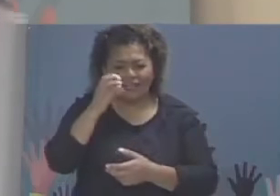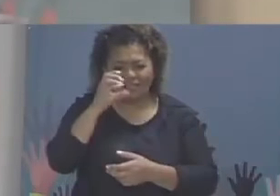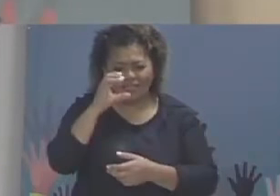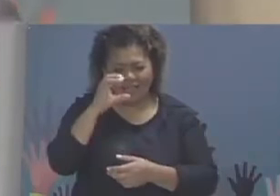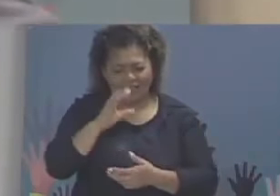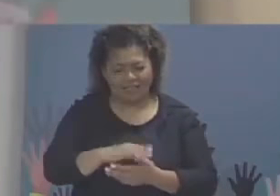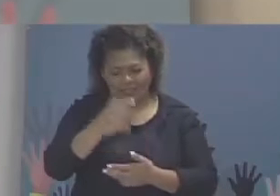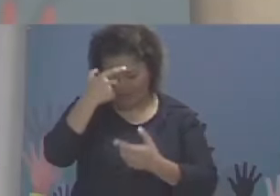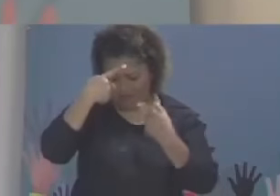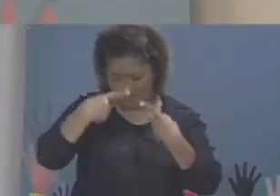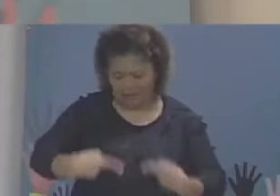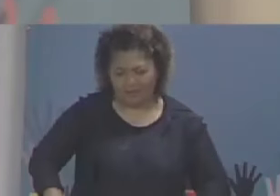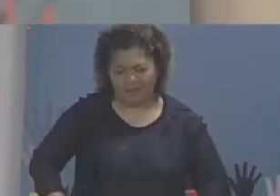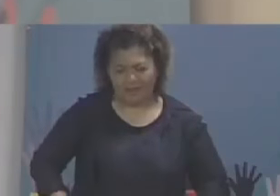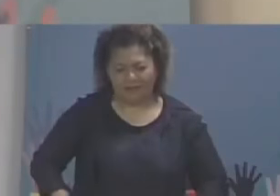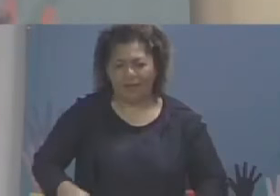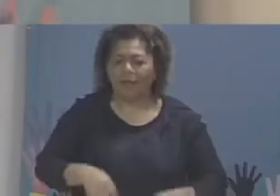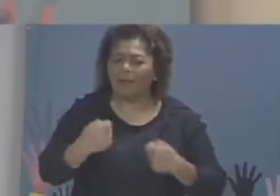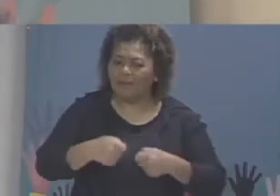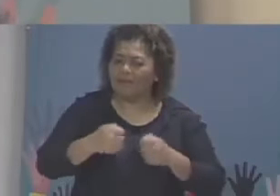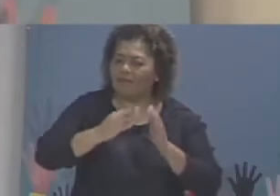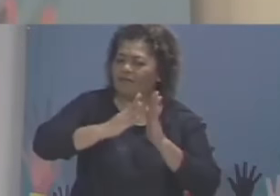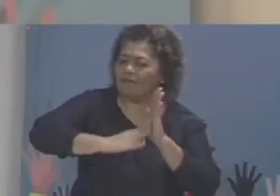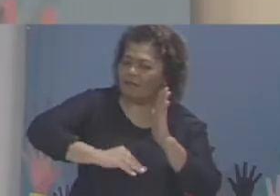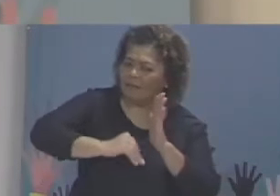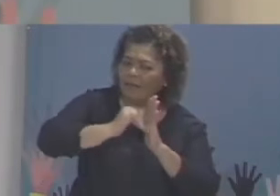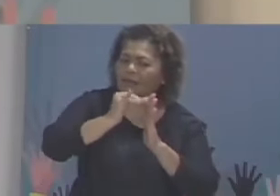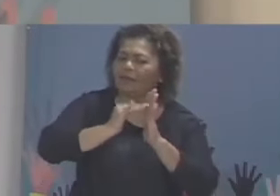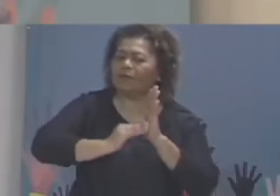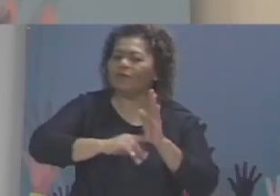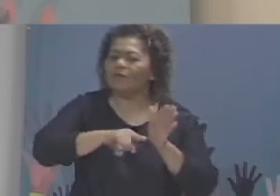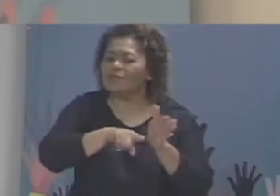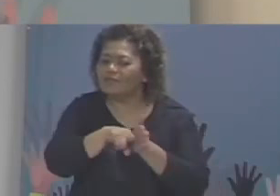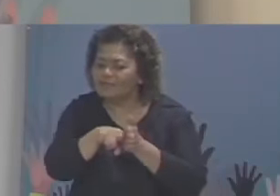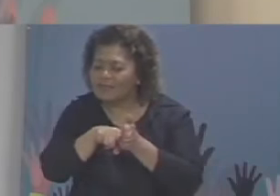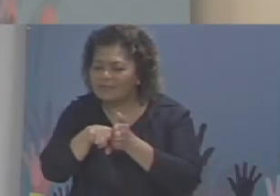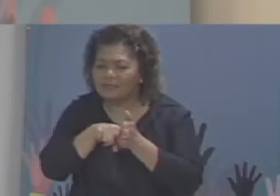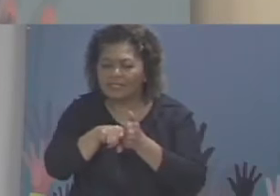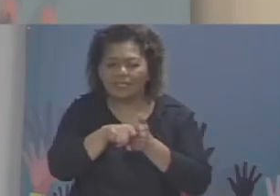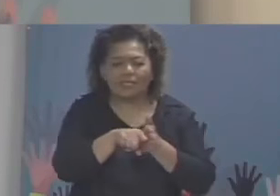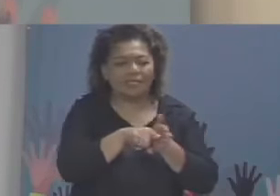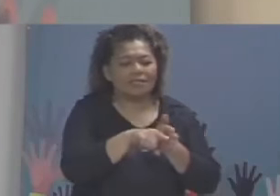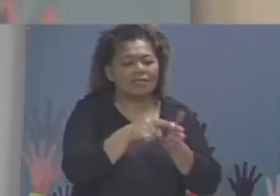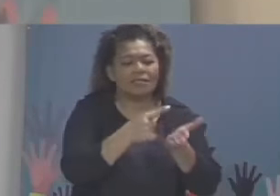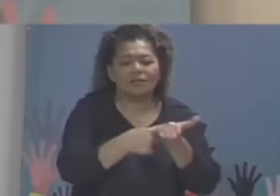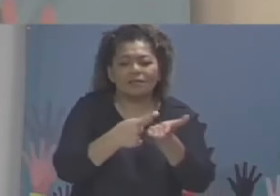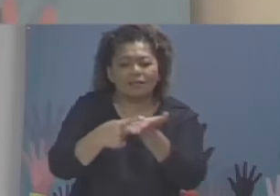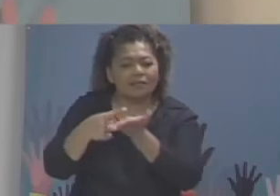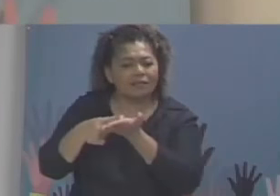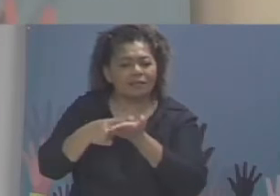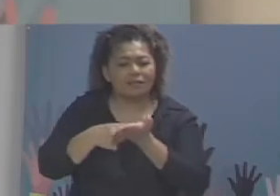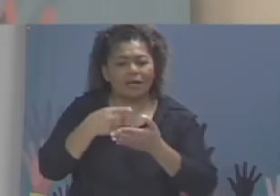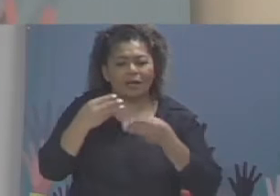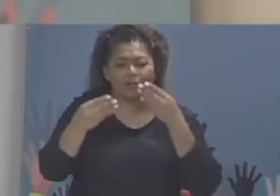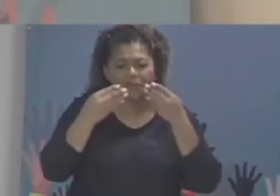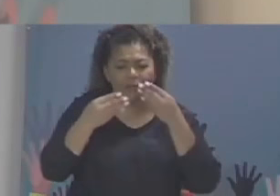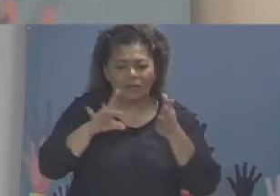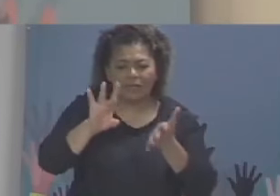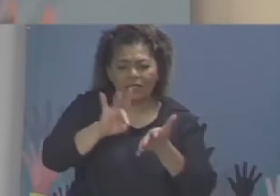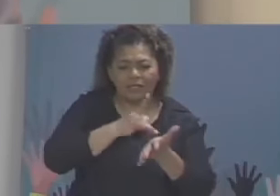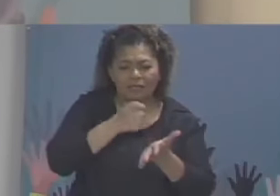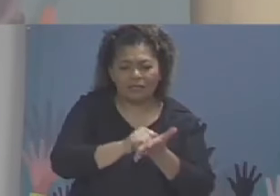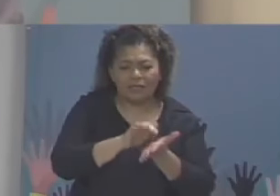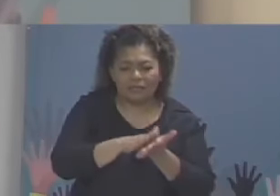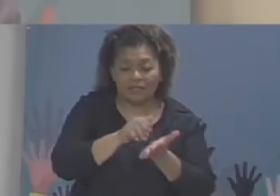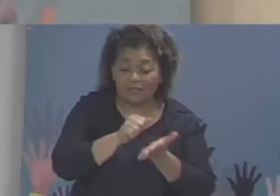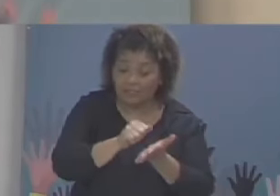contrário. A gente tem que fazer uma metodologia de investigação no qual, onde estão esses psicólogos, isso não está bem escrito, quais são as causas que esses psicólogos defendem,